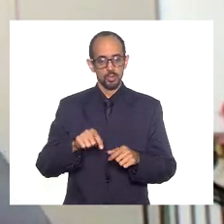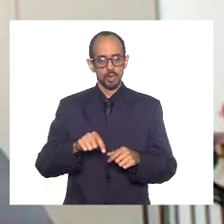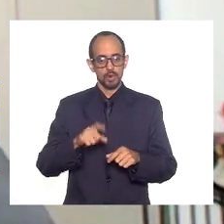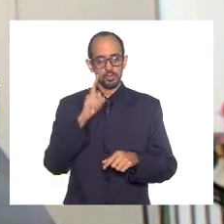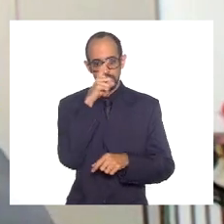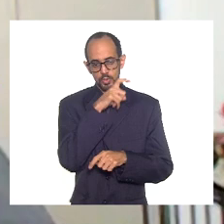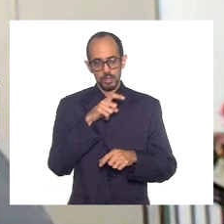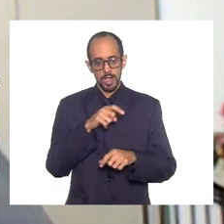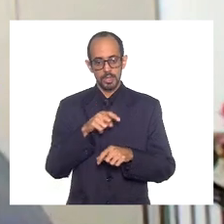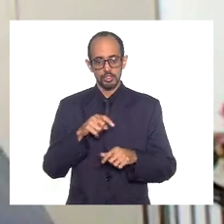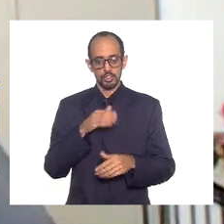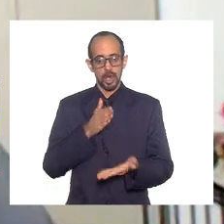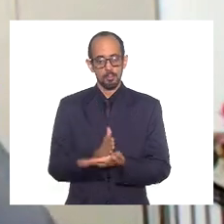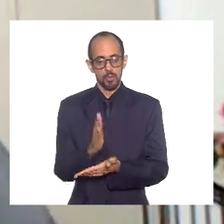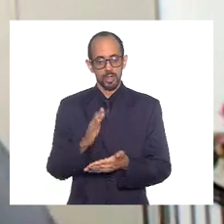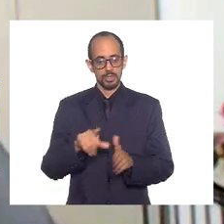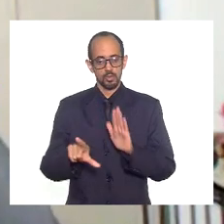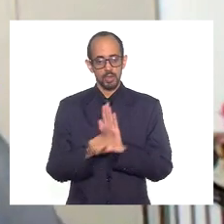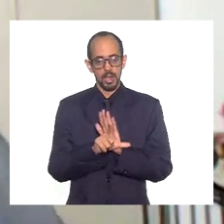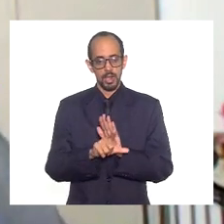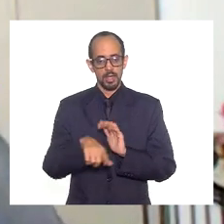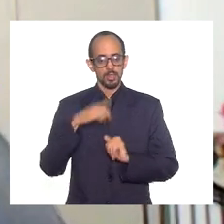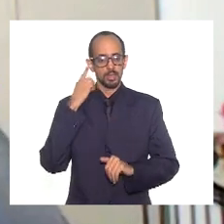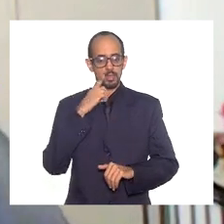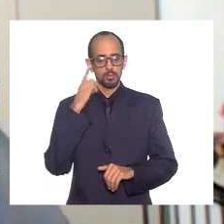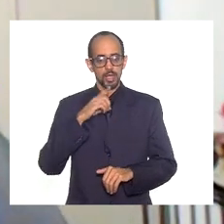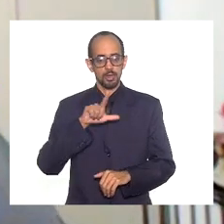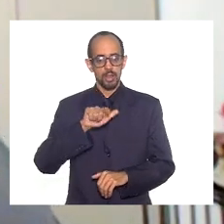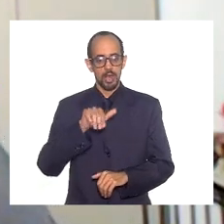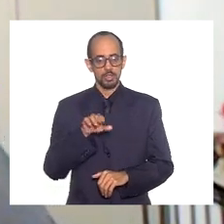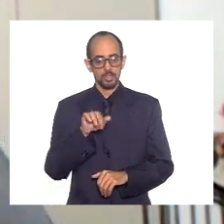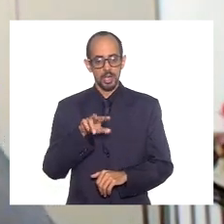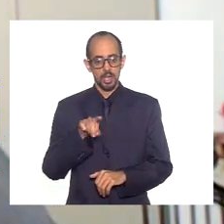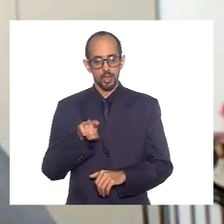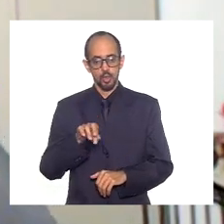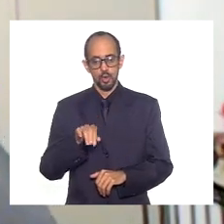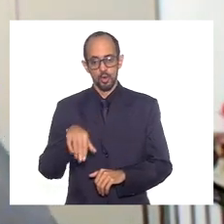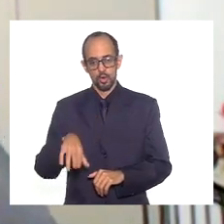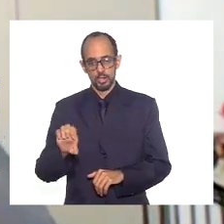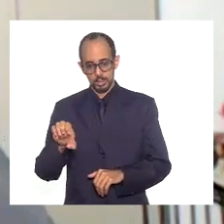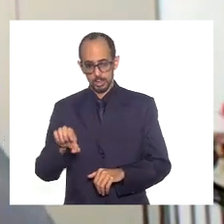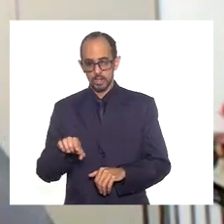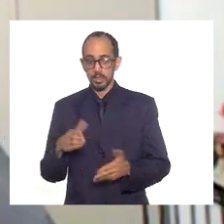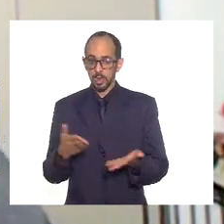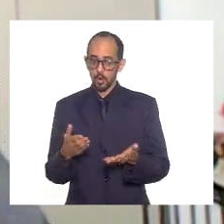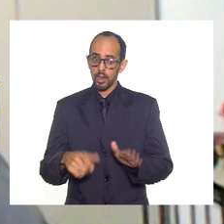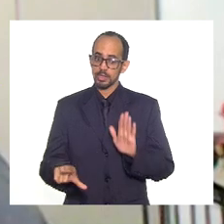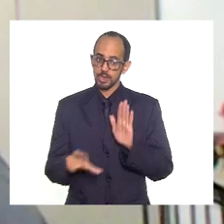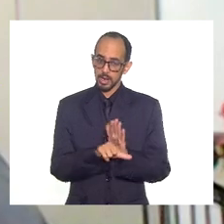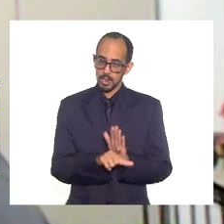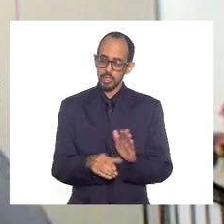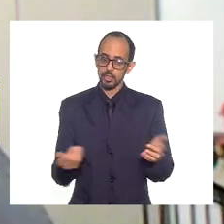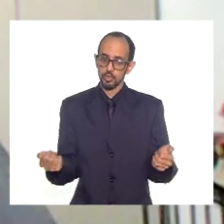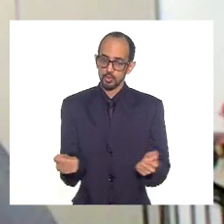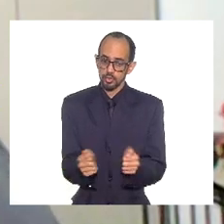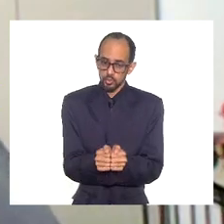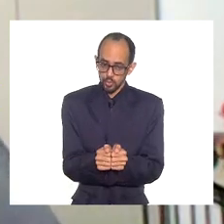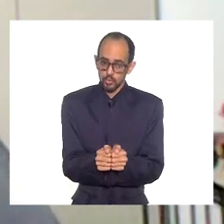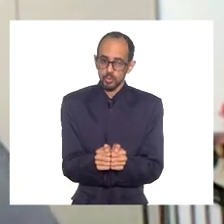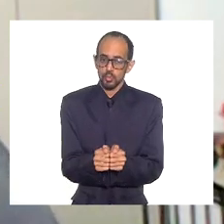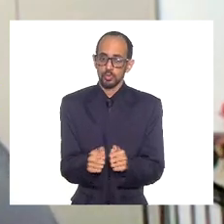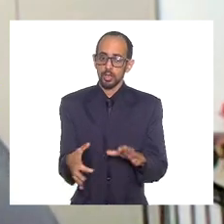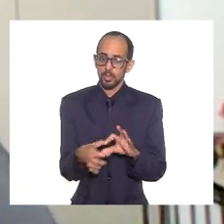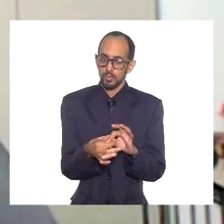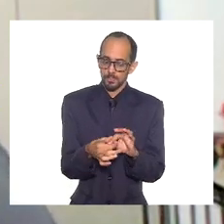Lazzaroni, que essa lei agora está emendando, de acordo com o substitutivo da CCJ, que tinha